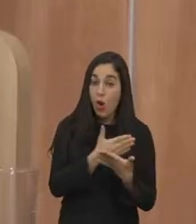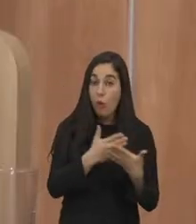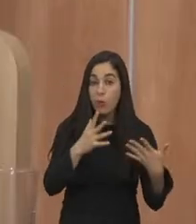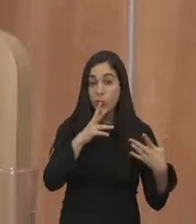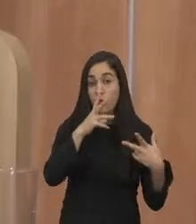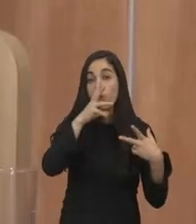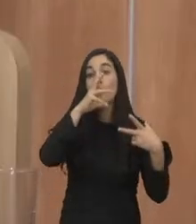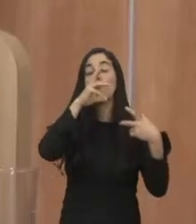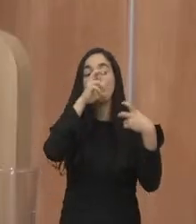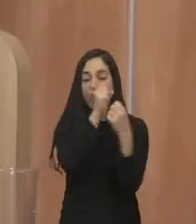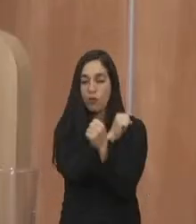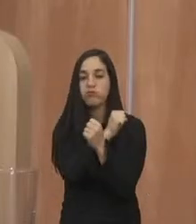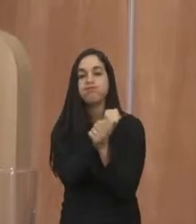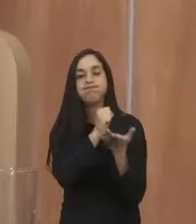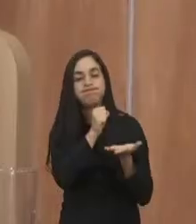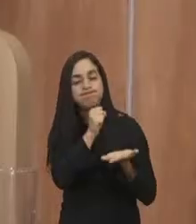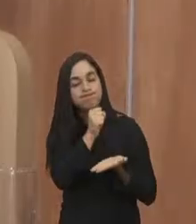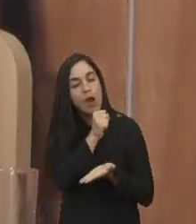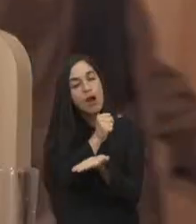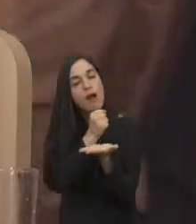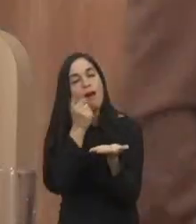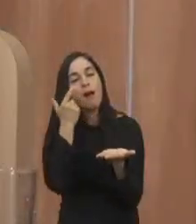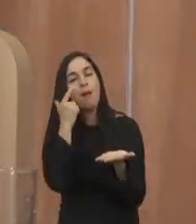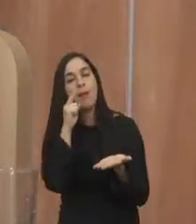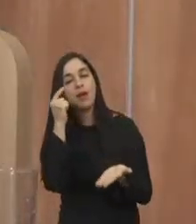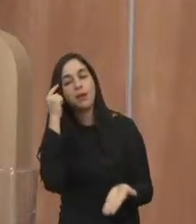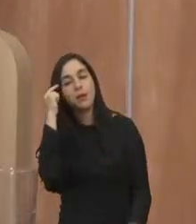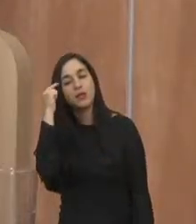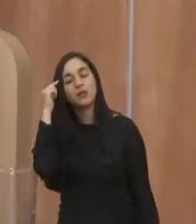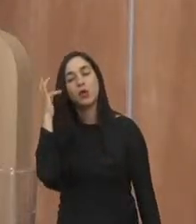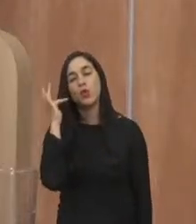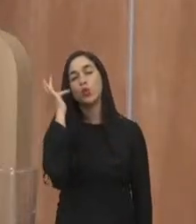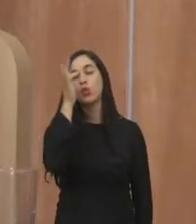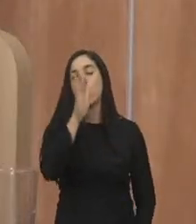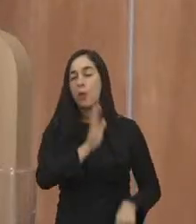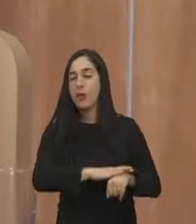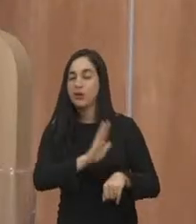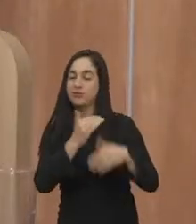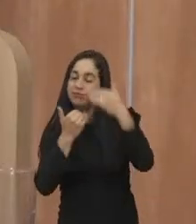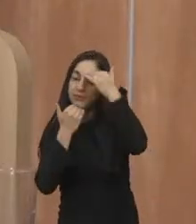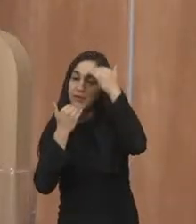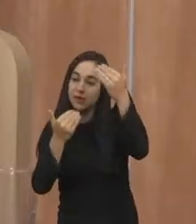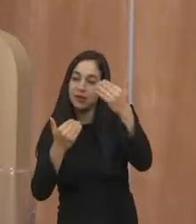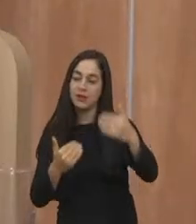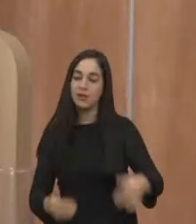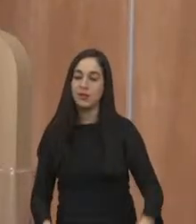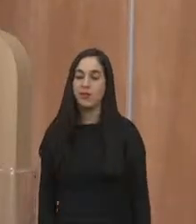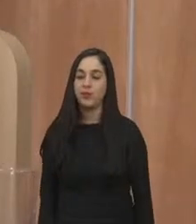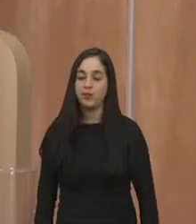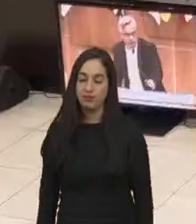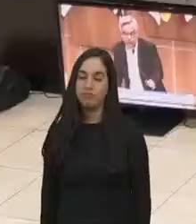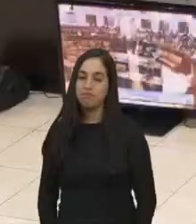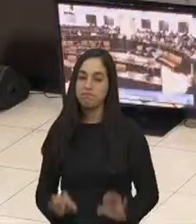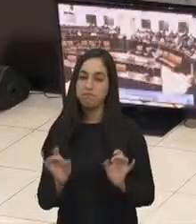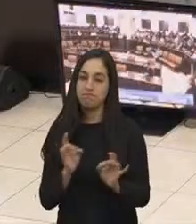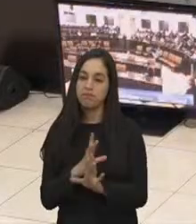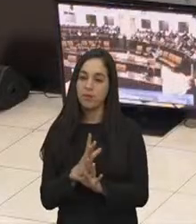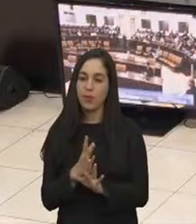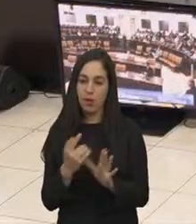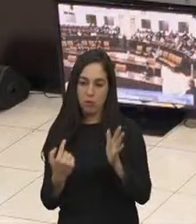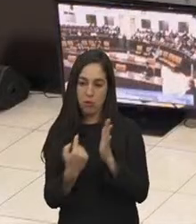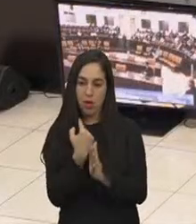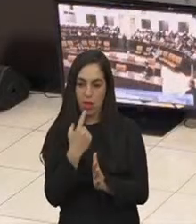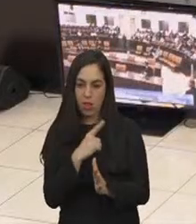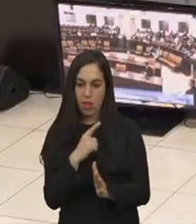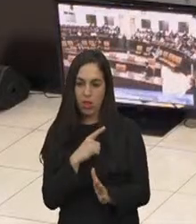vão conseguir começar a pensar mais para frente. Tá bom? Obrigado, gente. É isso. Mais alguma